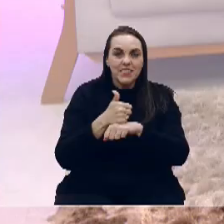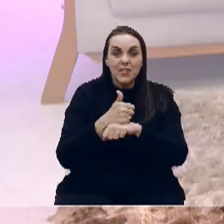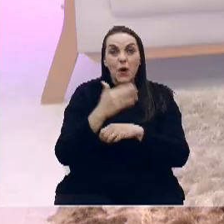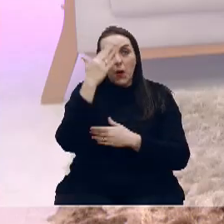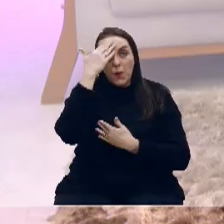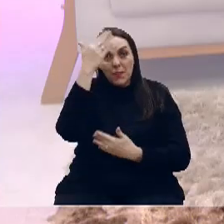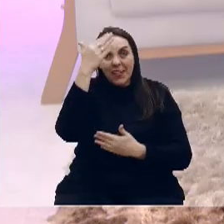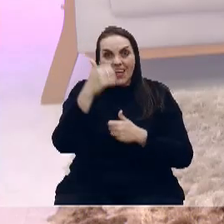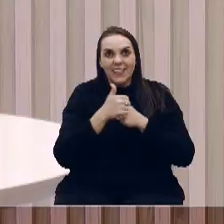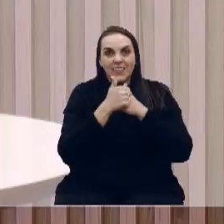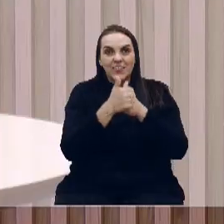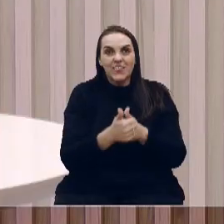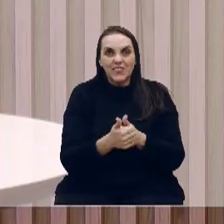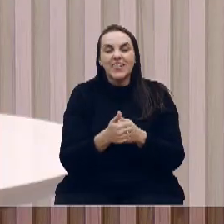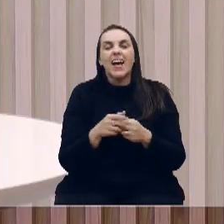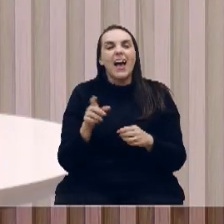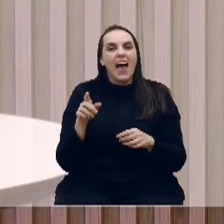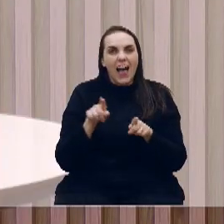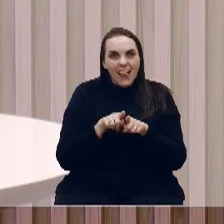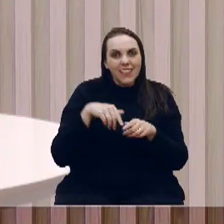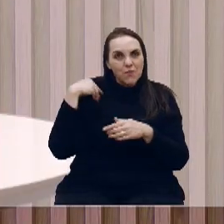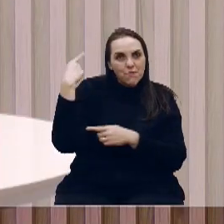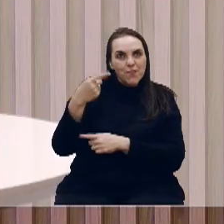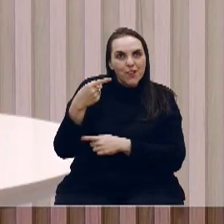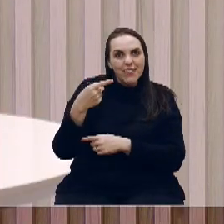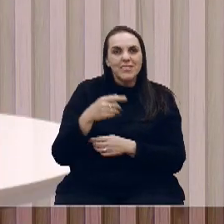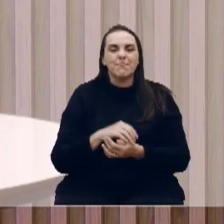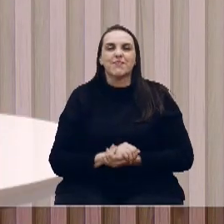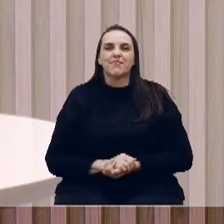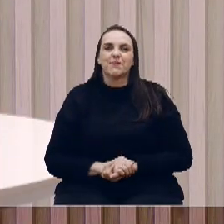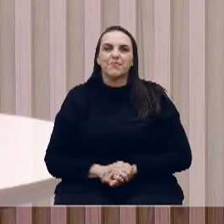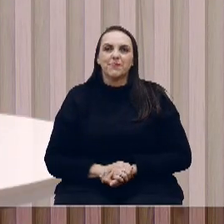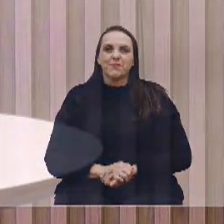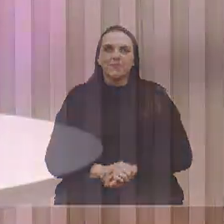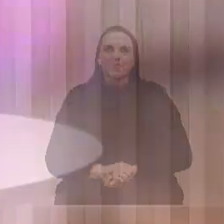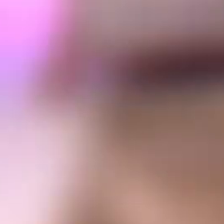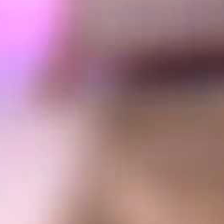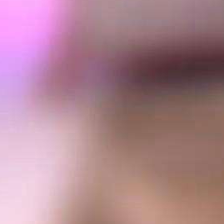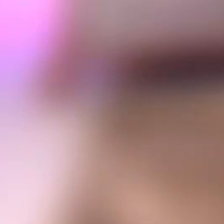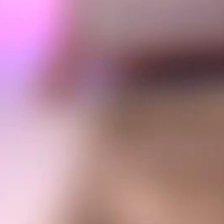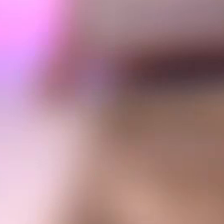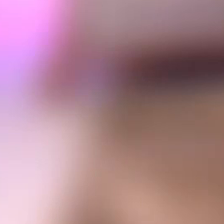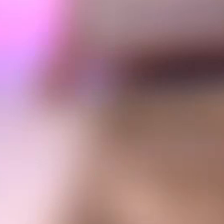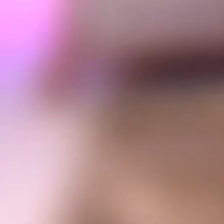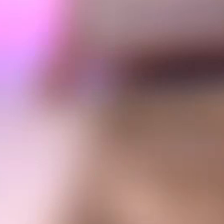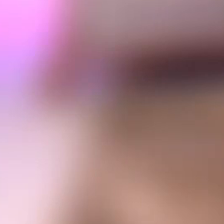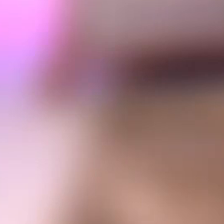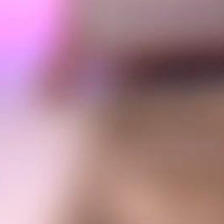companhia e até um próximo Entre Elas.